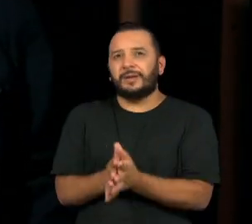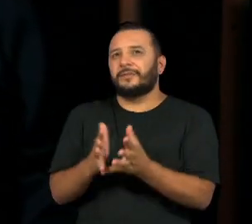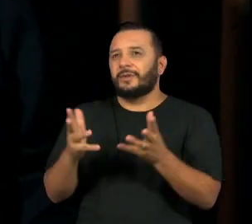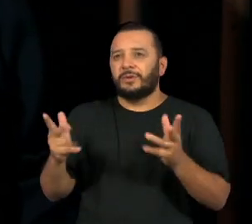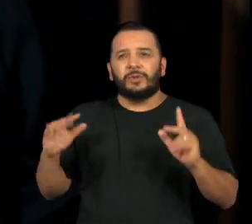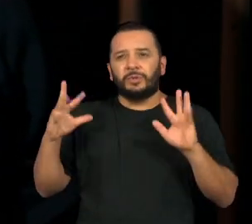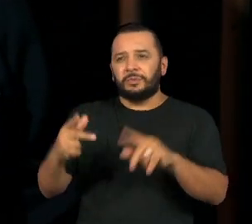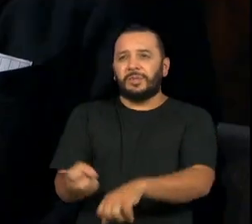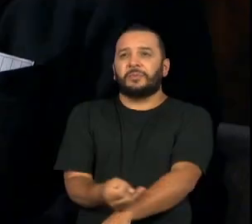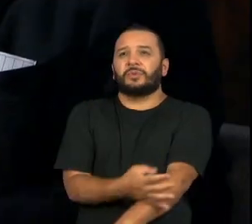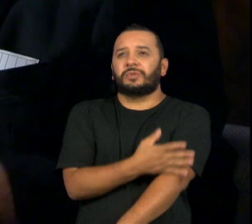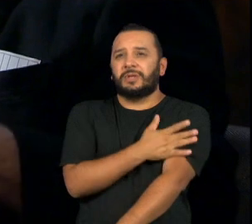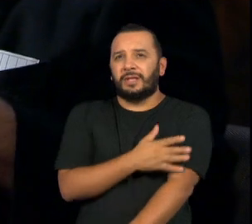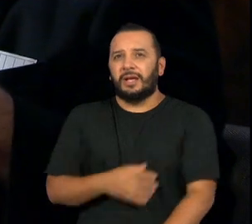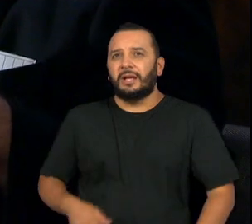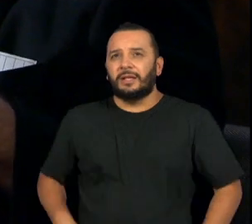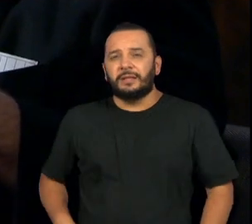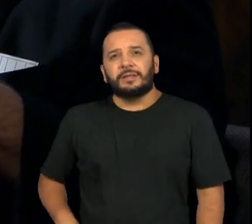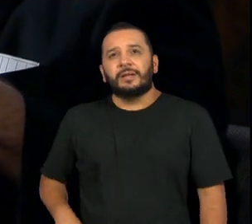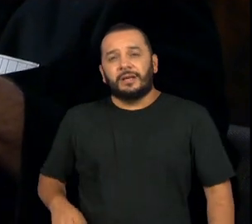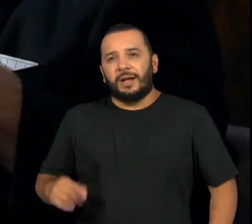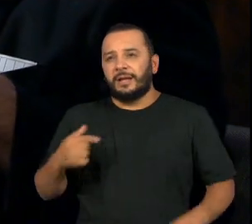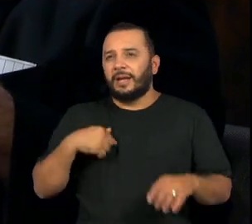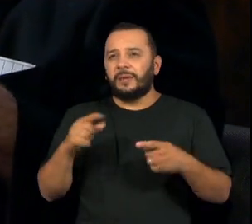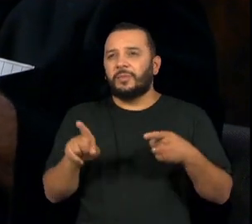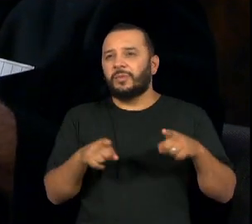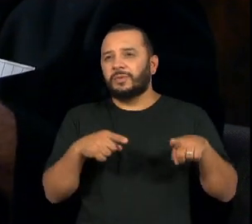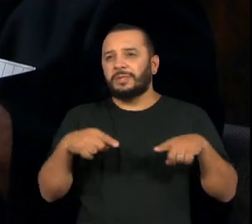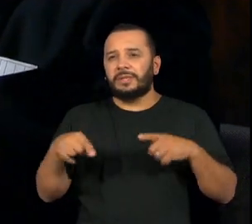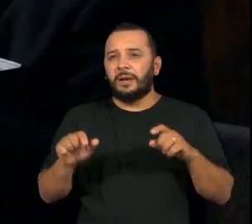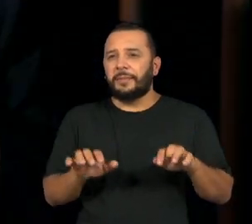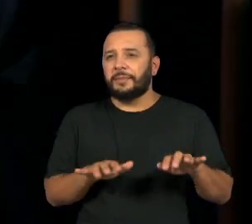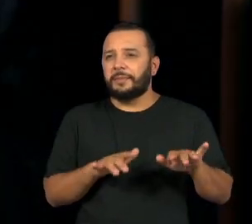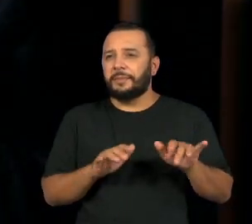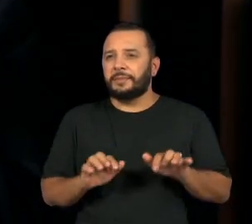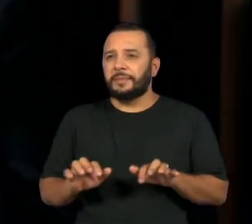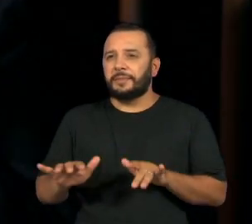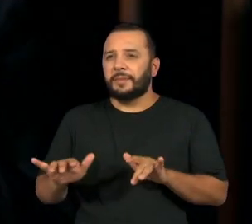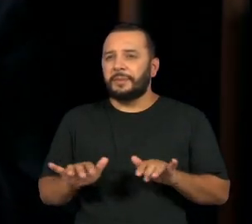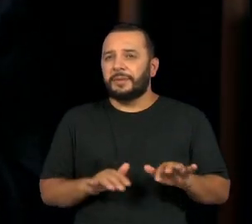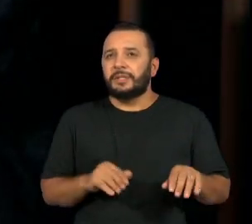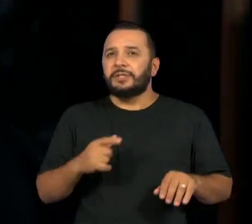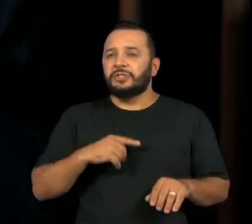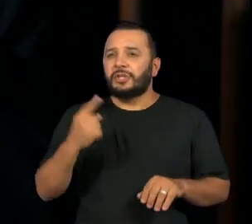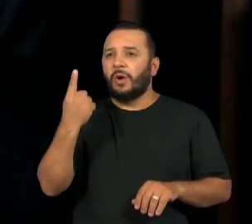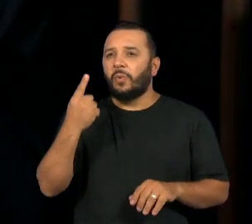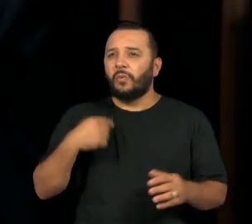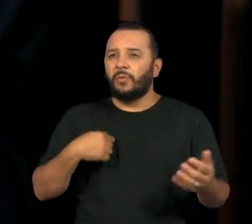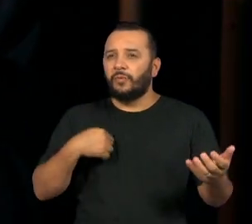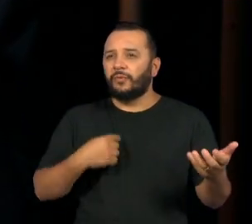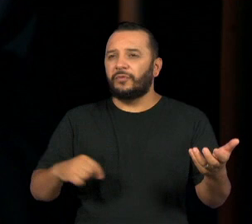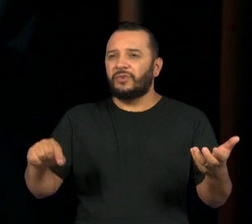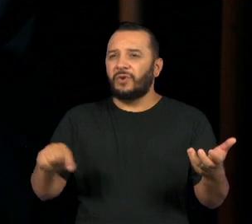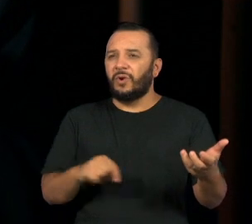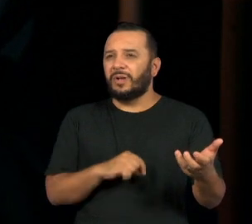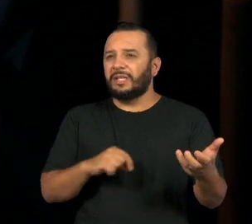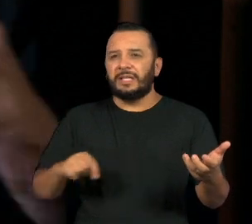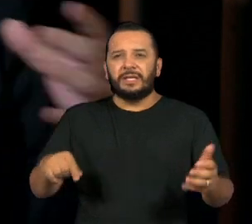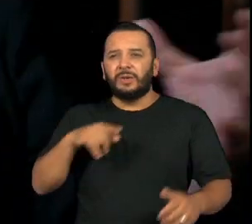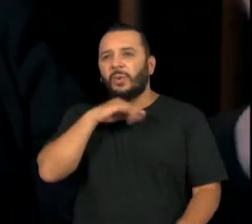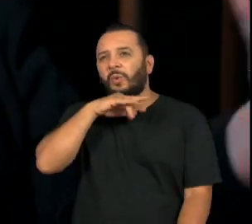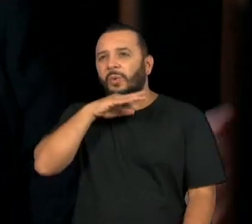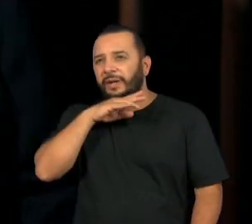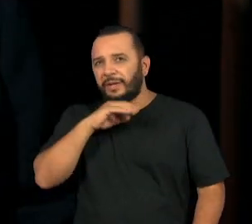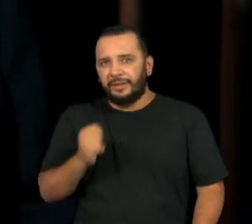mundo emocionado. Cara, e aquela trilha, aquele filme maravilhoso, tinha um violino muito desafinado dentro